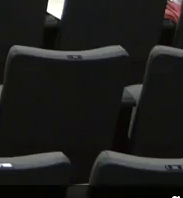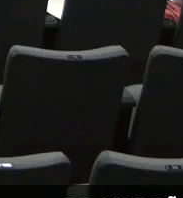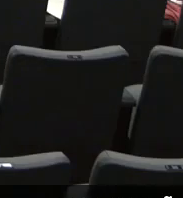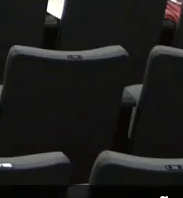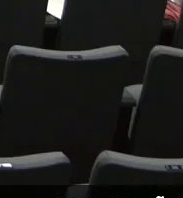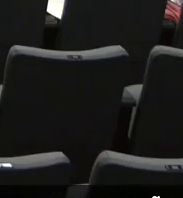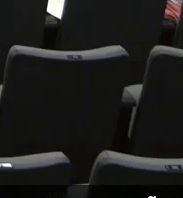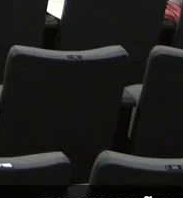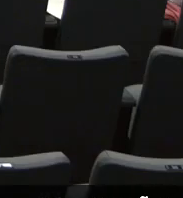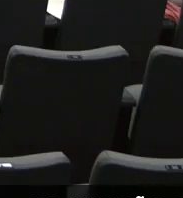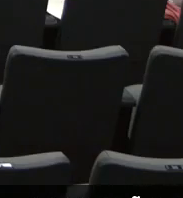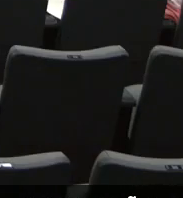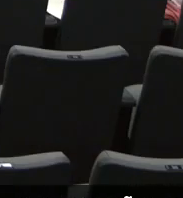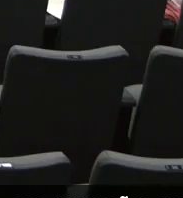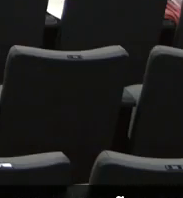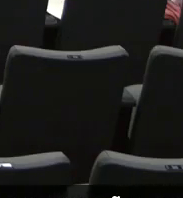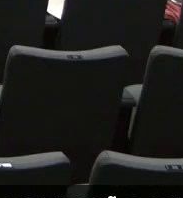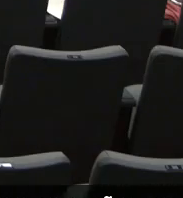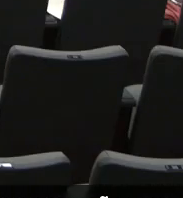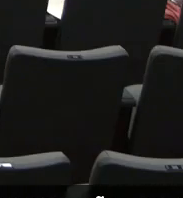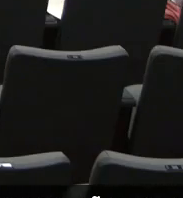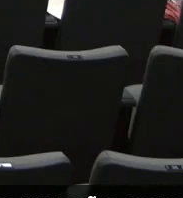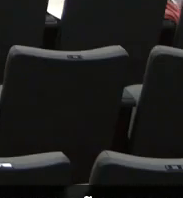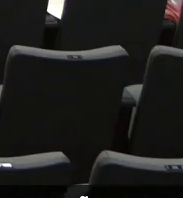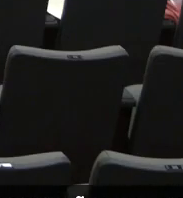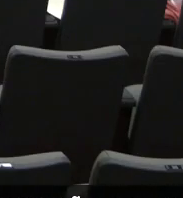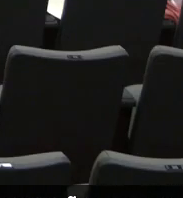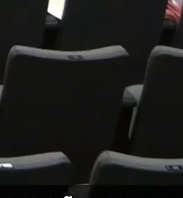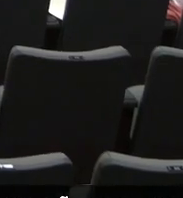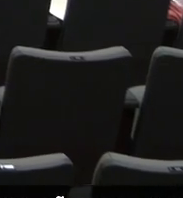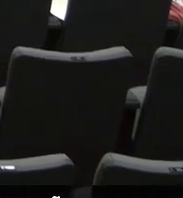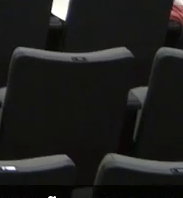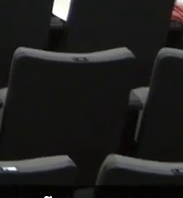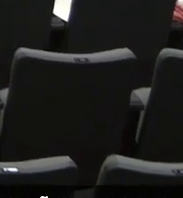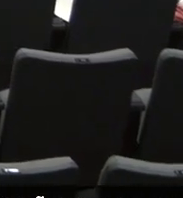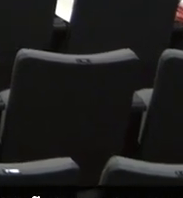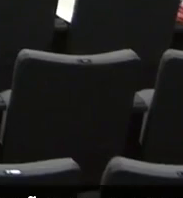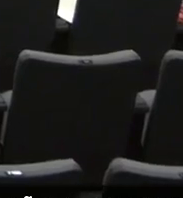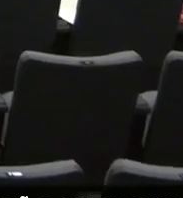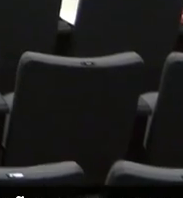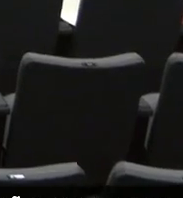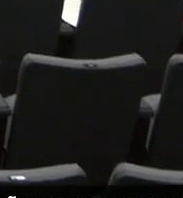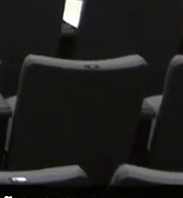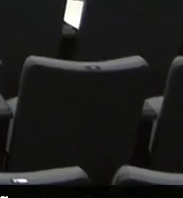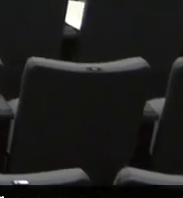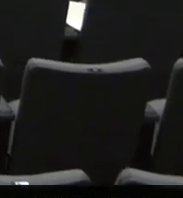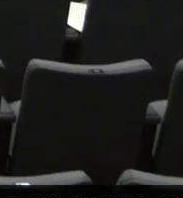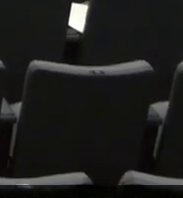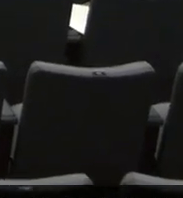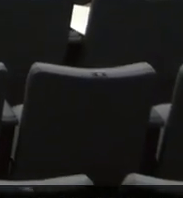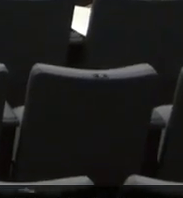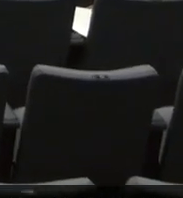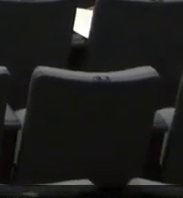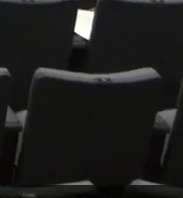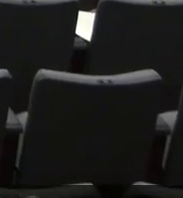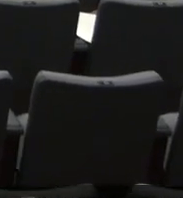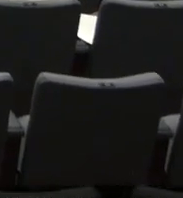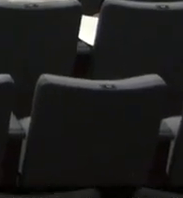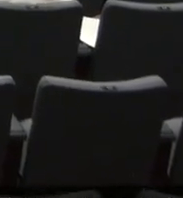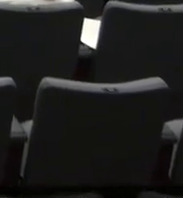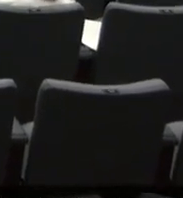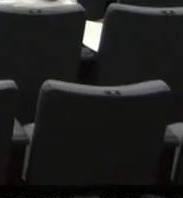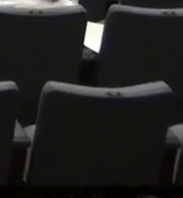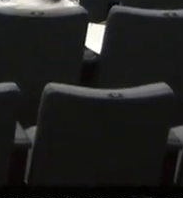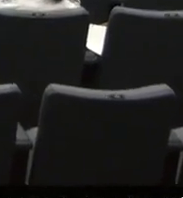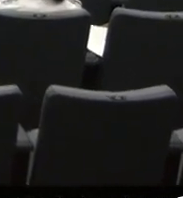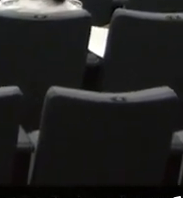de estado dirigentes de entidades da administração direta e indireta devem comparecer semestralmente as Grande é da Assembleia para prestar